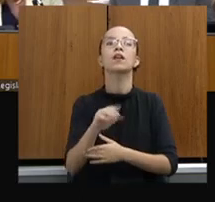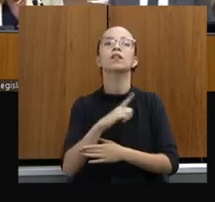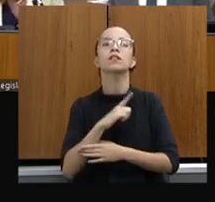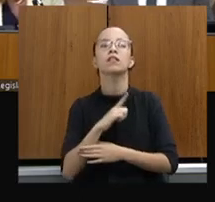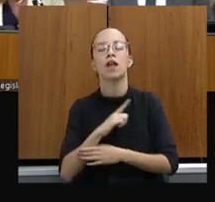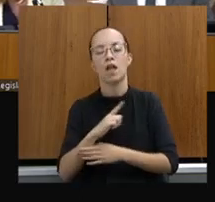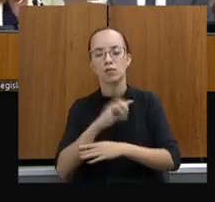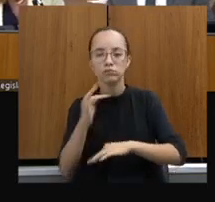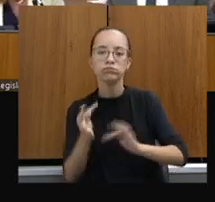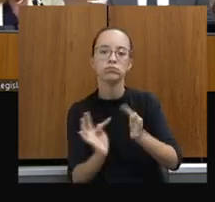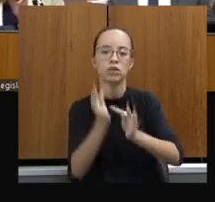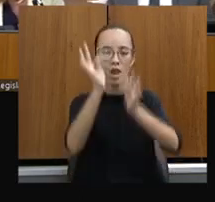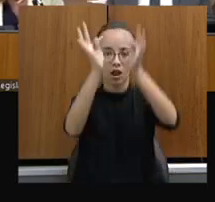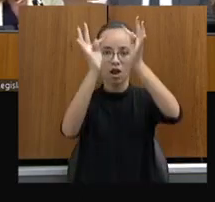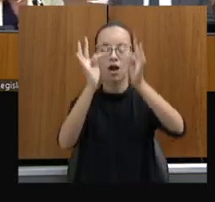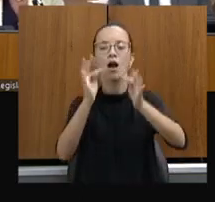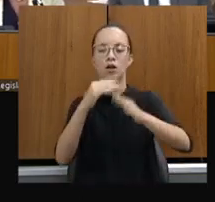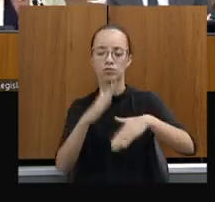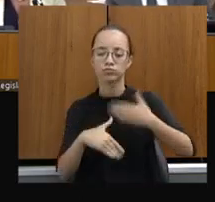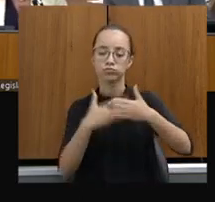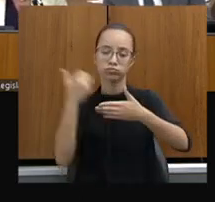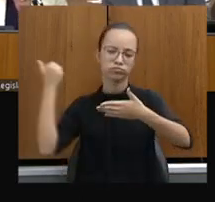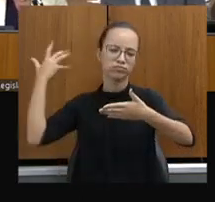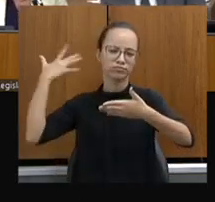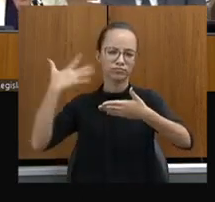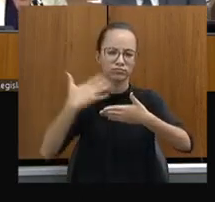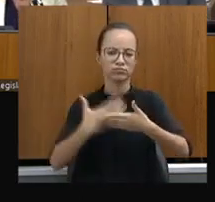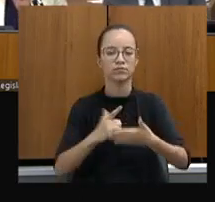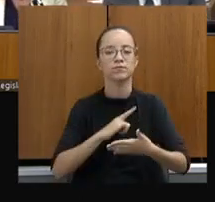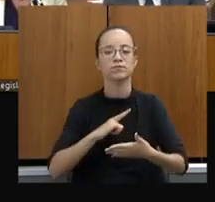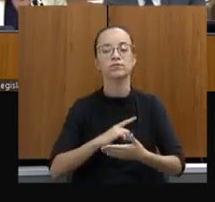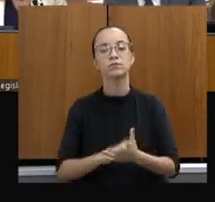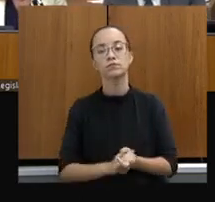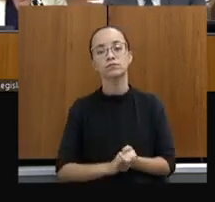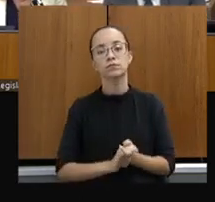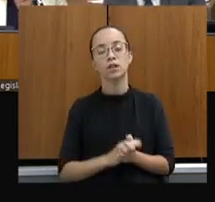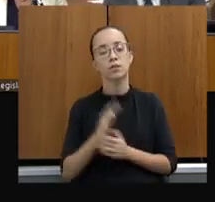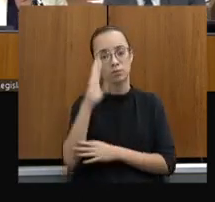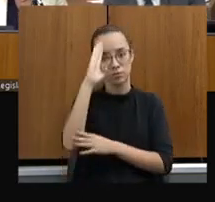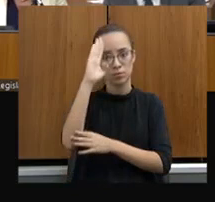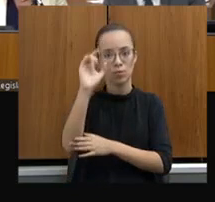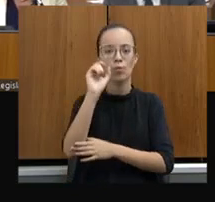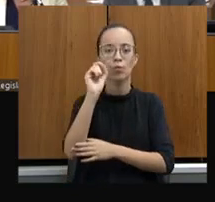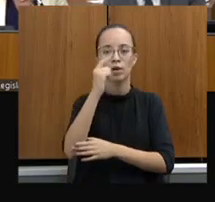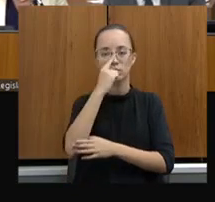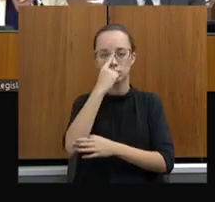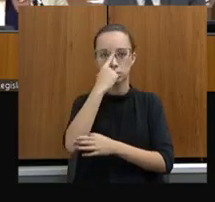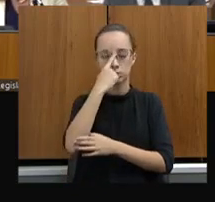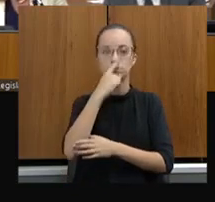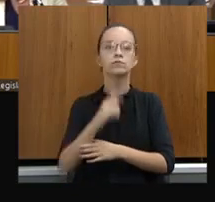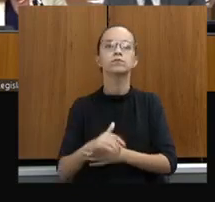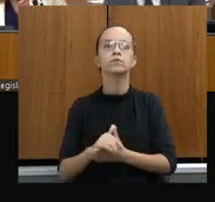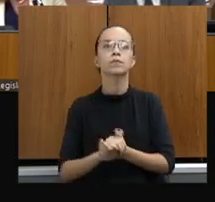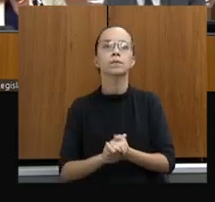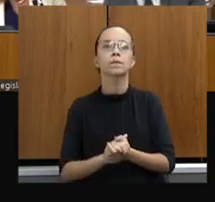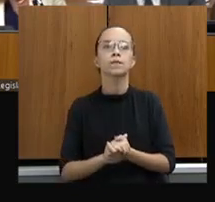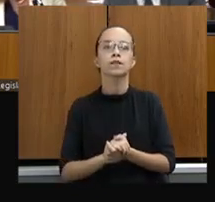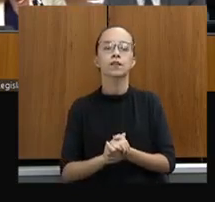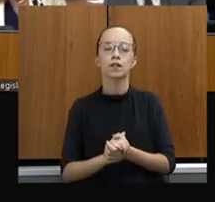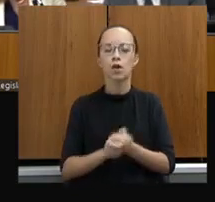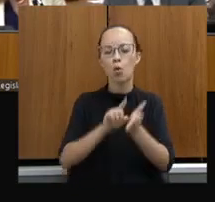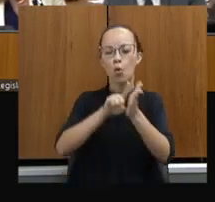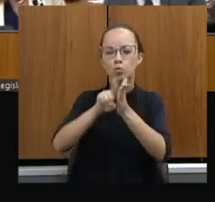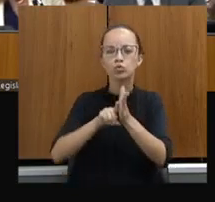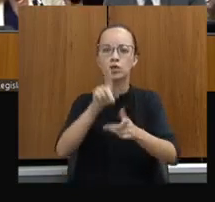desenvolvidas ao longo destes anos destacando aqui a funcionalidade necessária para consulta